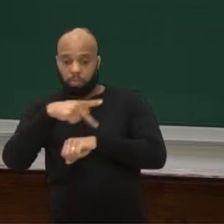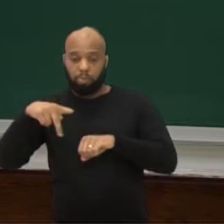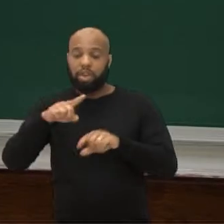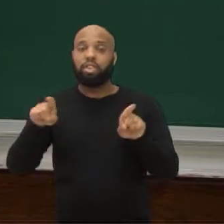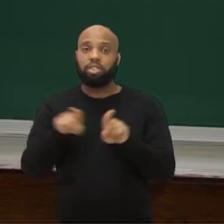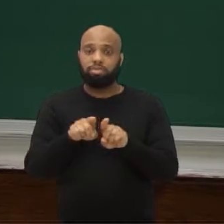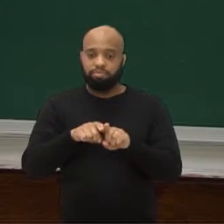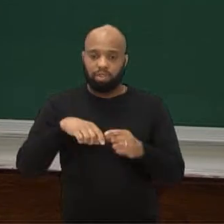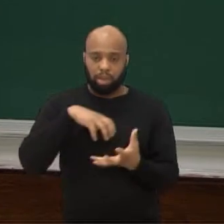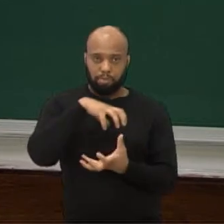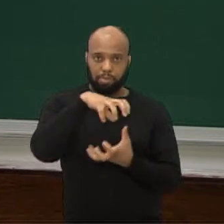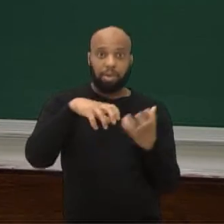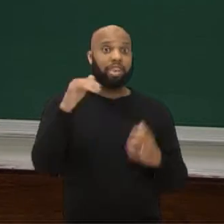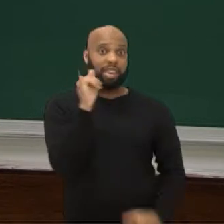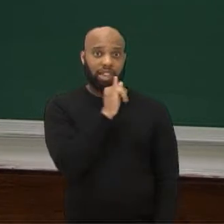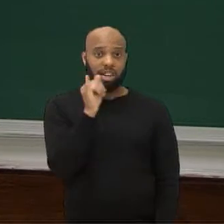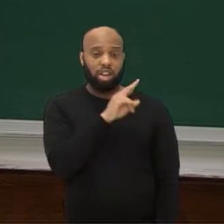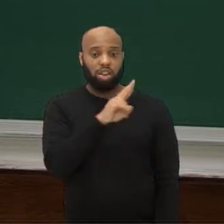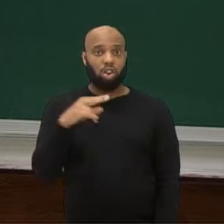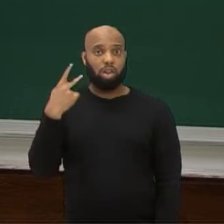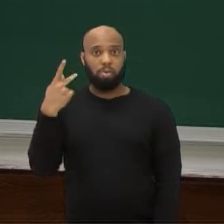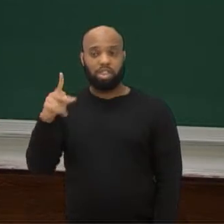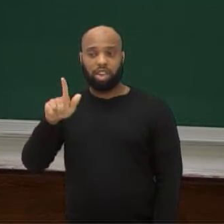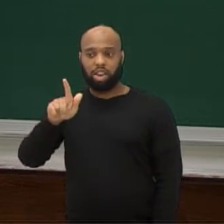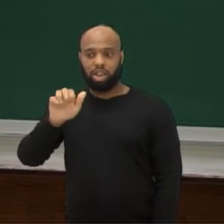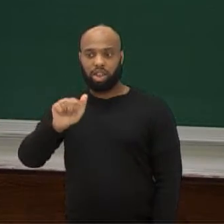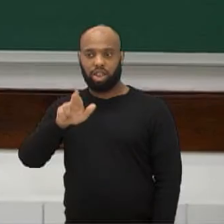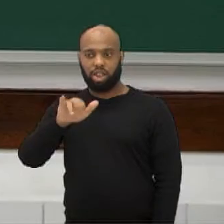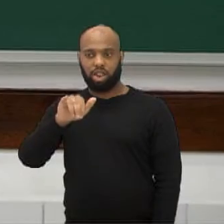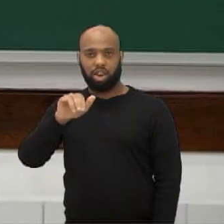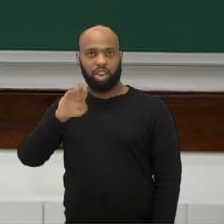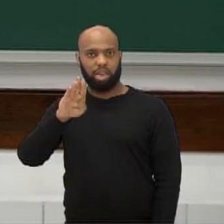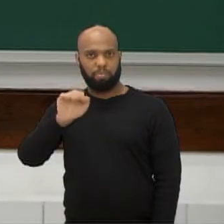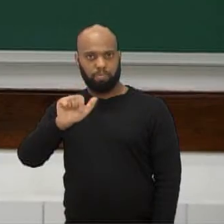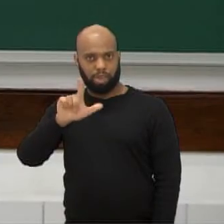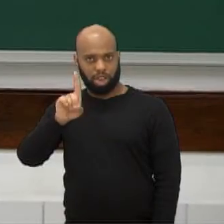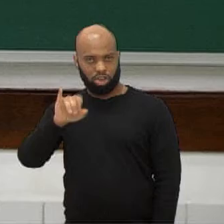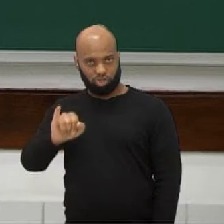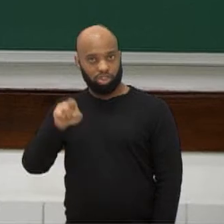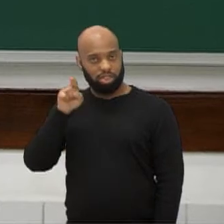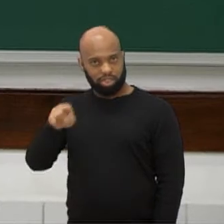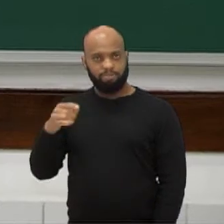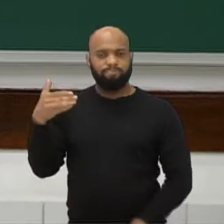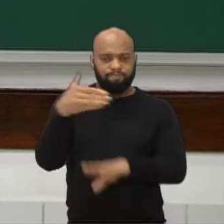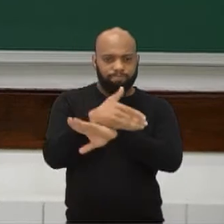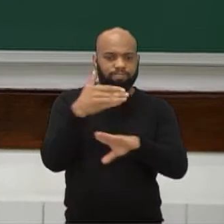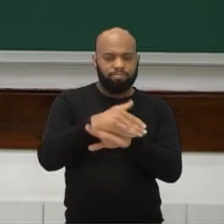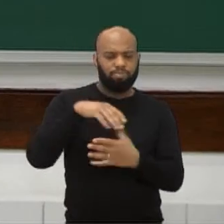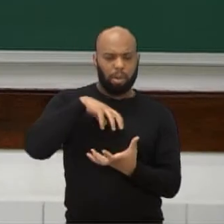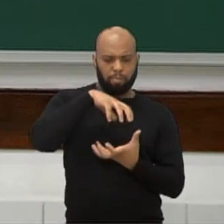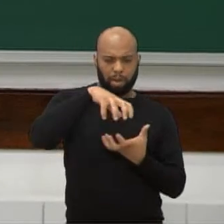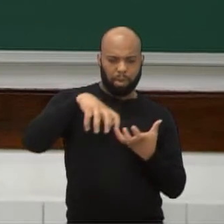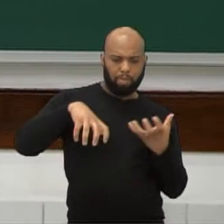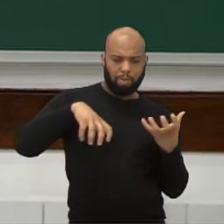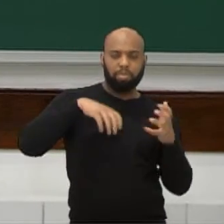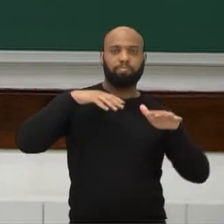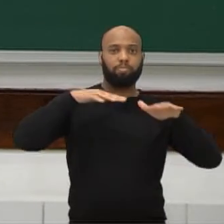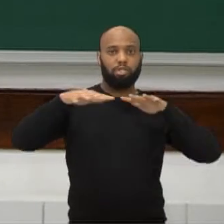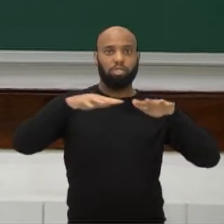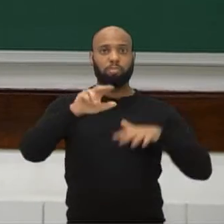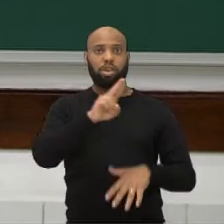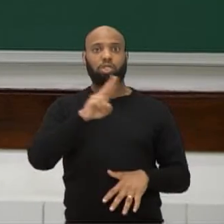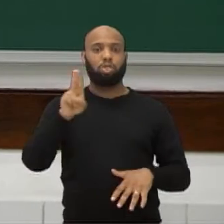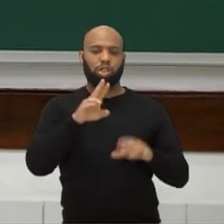o revolucionário italiano Giuseppe Garibaldi. Giuseppe Garibaldi, ele fez parte de um movimento, de um fato histórico